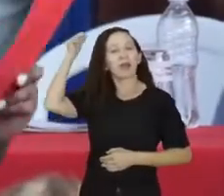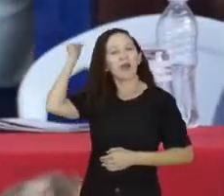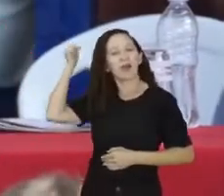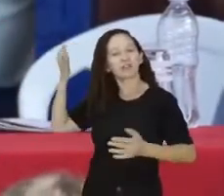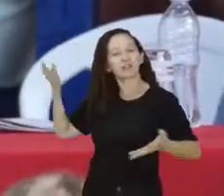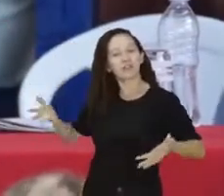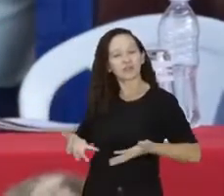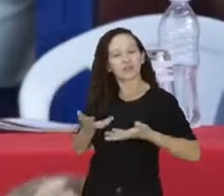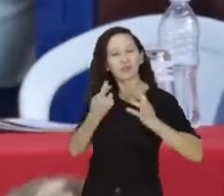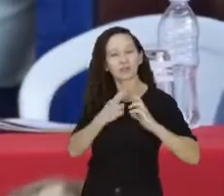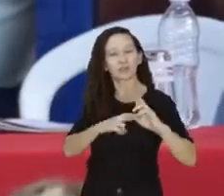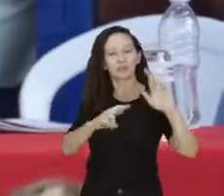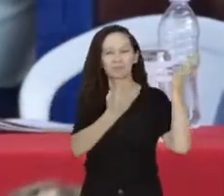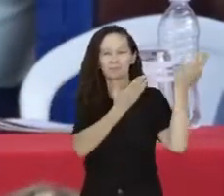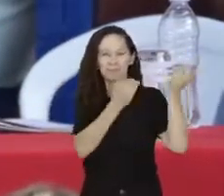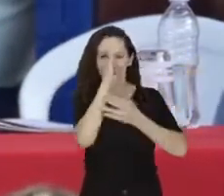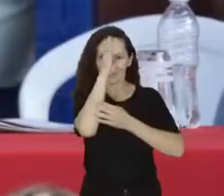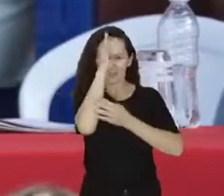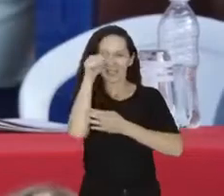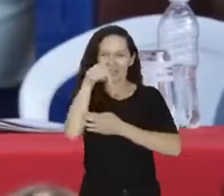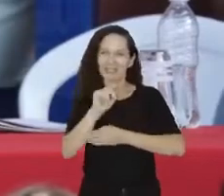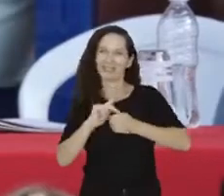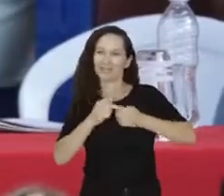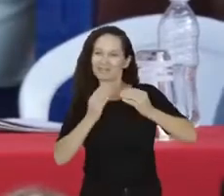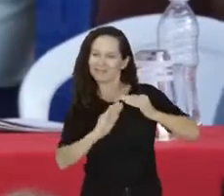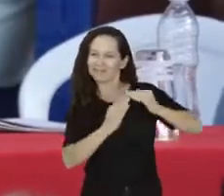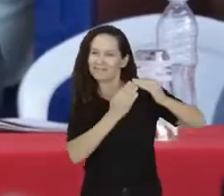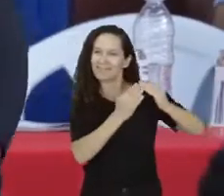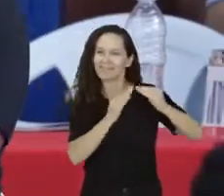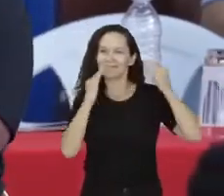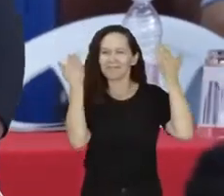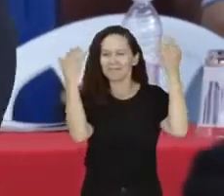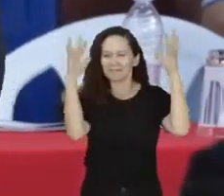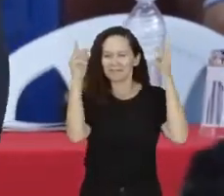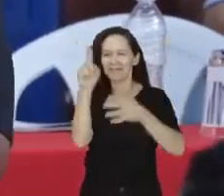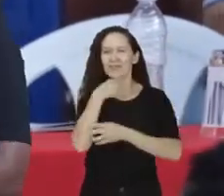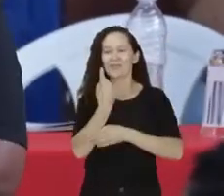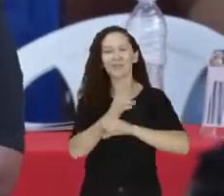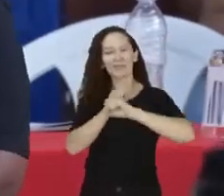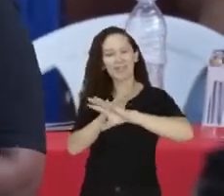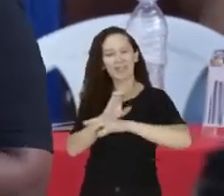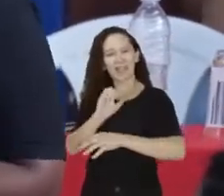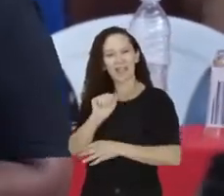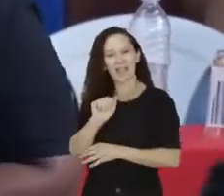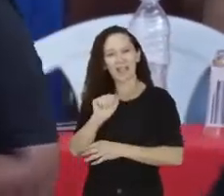principalmente para a gente de Heliópolis. Eu queria uma salva de palmas para o nosso educador, Aloísio.